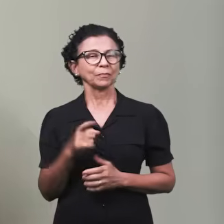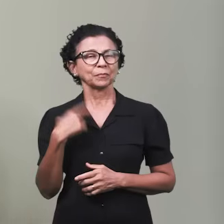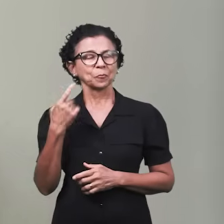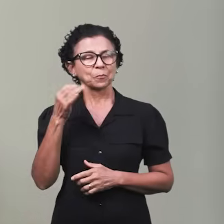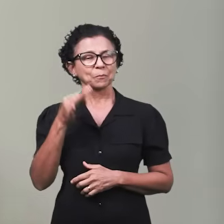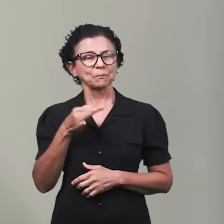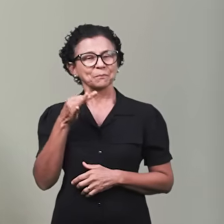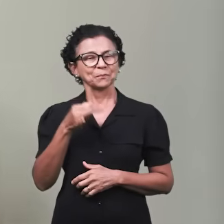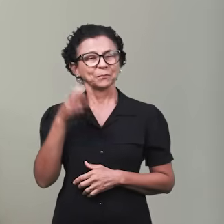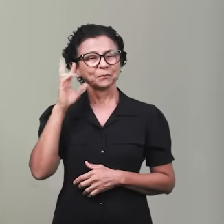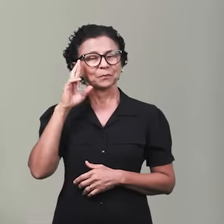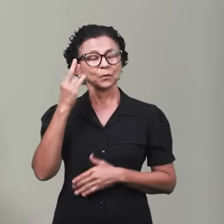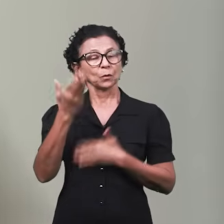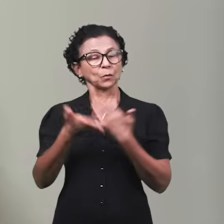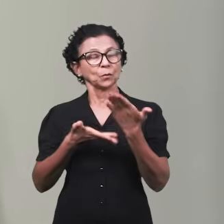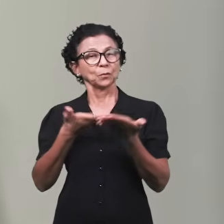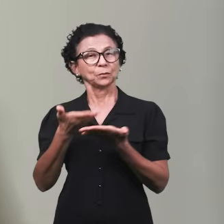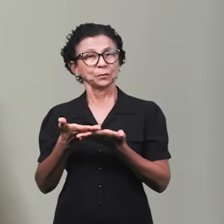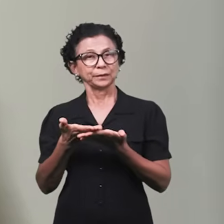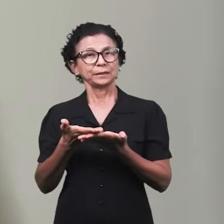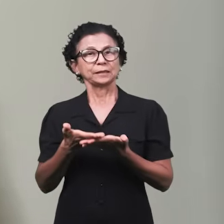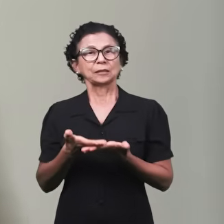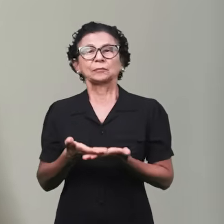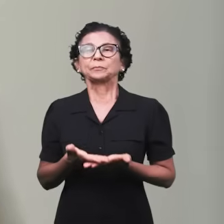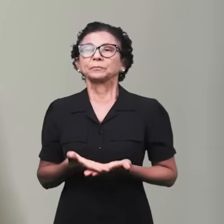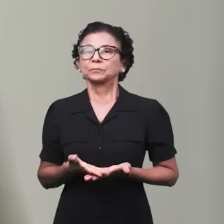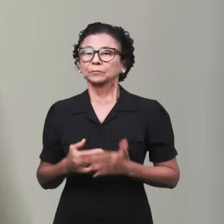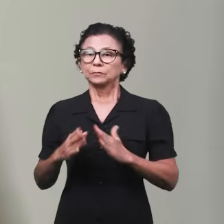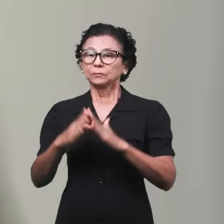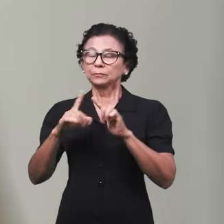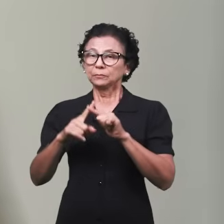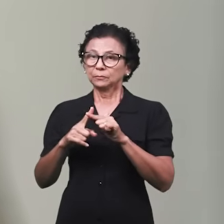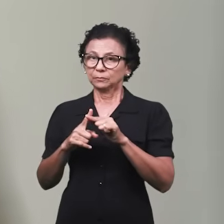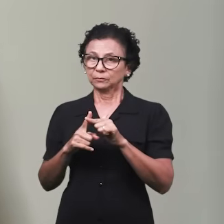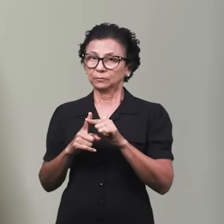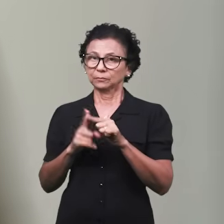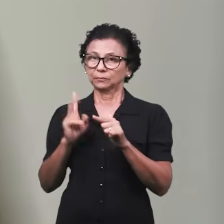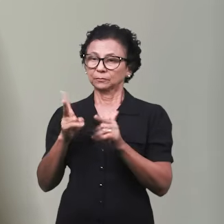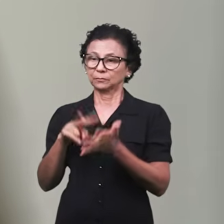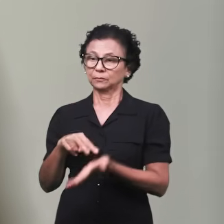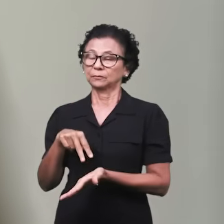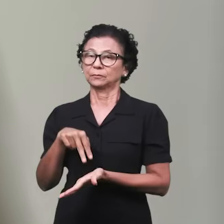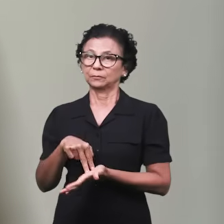segue cuidando, conduzindo e fortalecendo a sua igreja, demonstrando